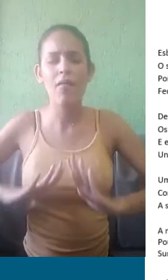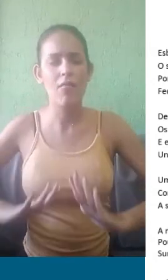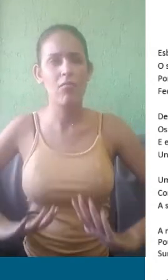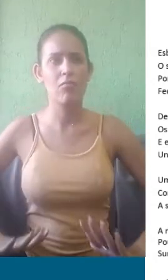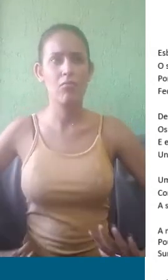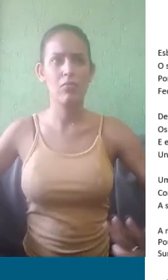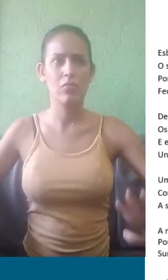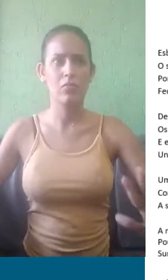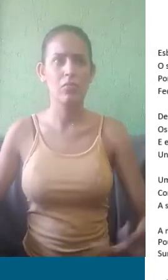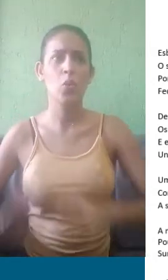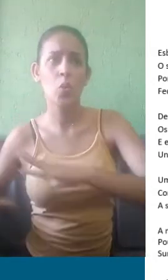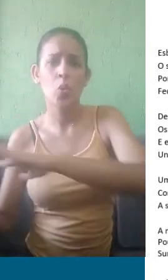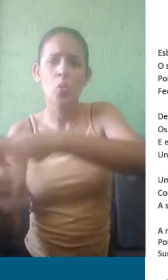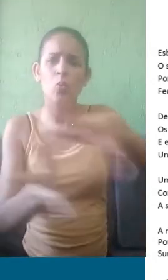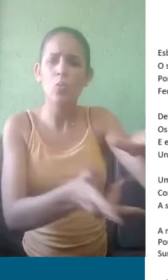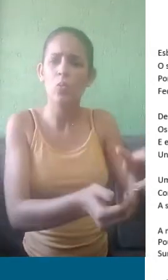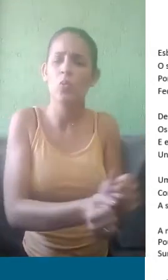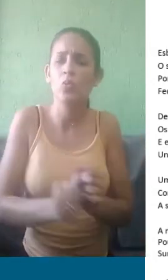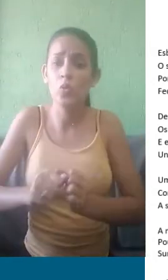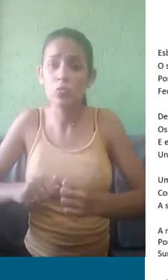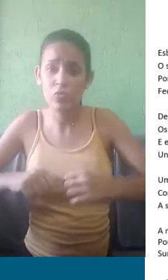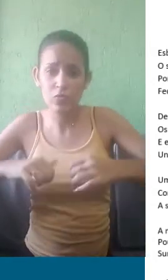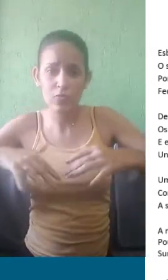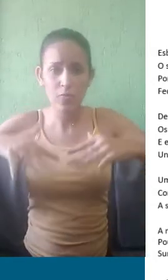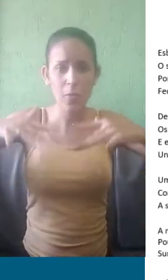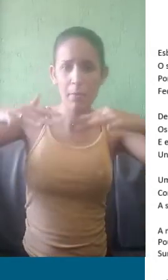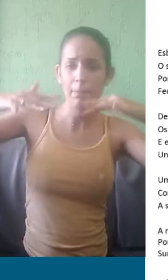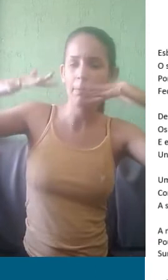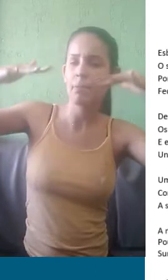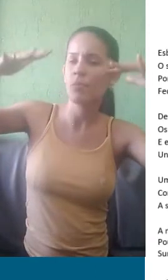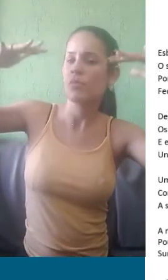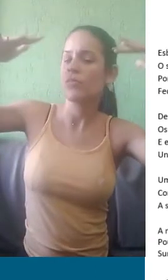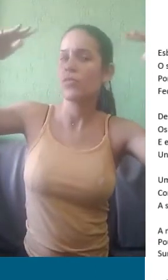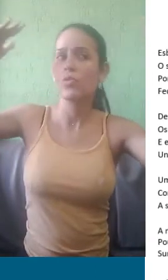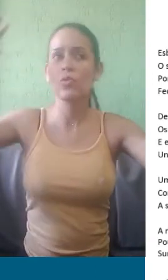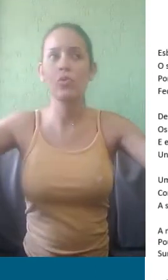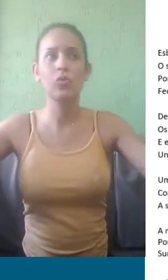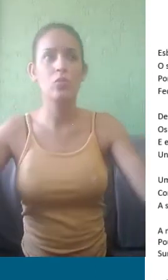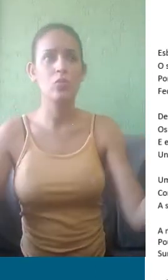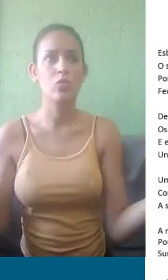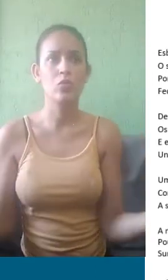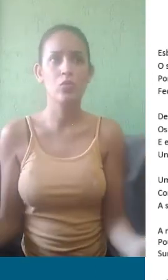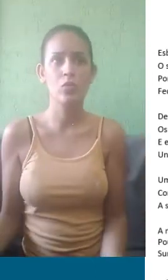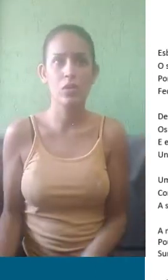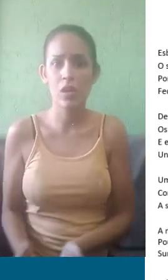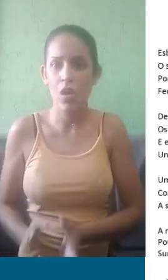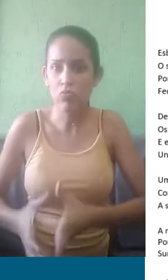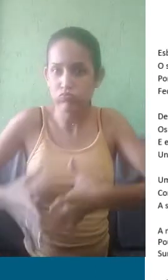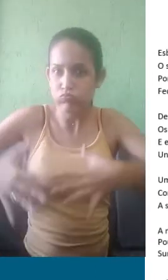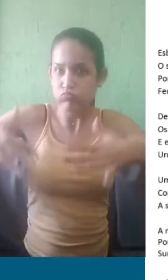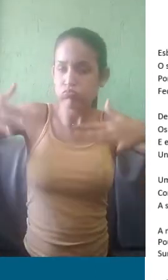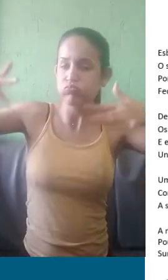melancolia. Um mundo de vapores no ar flutua. Como uma informe nódoa avulta e cresce,